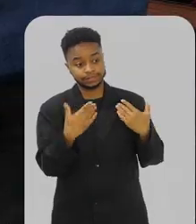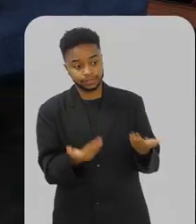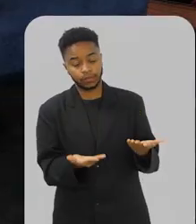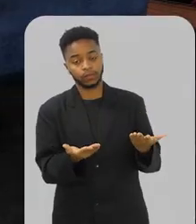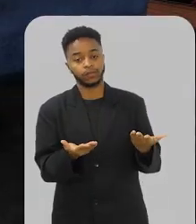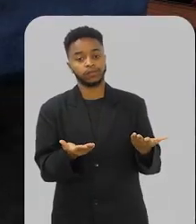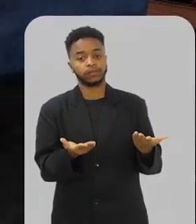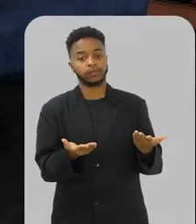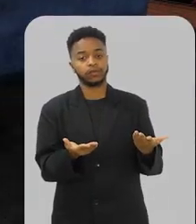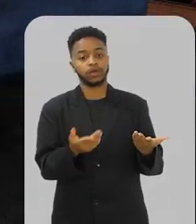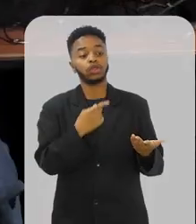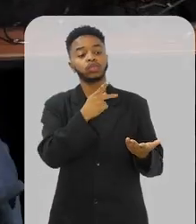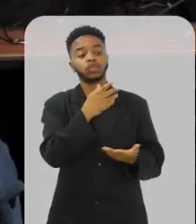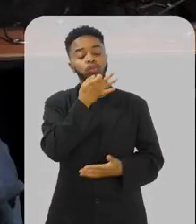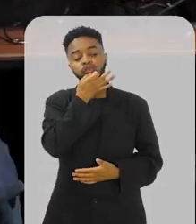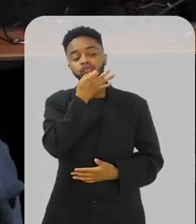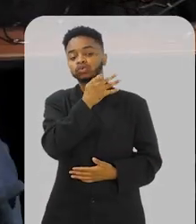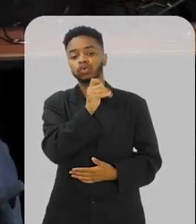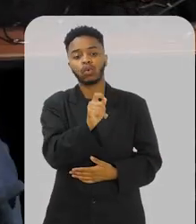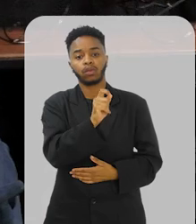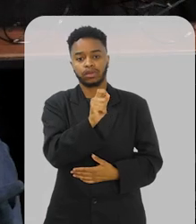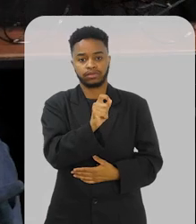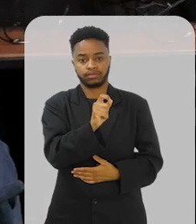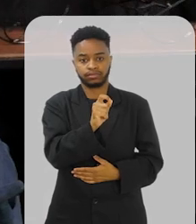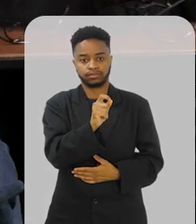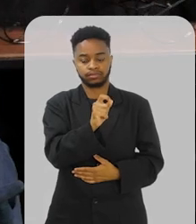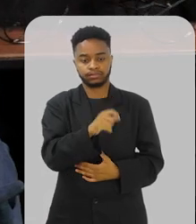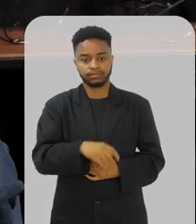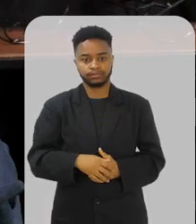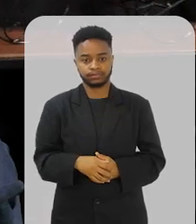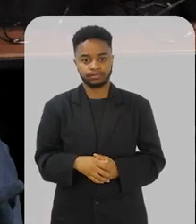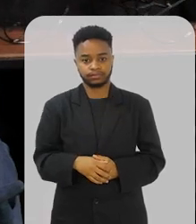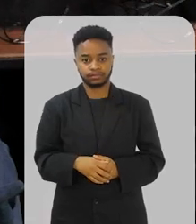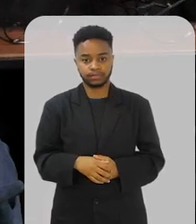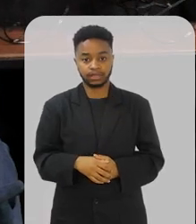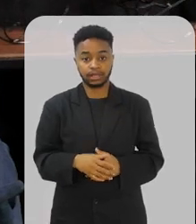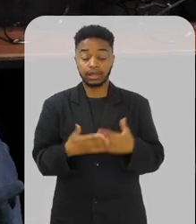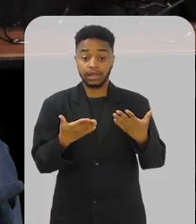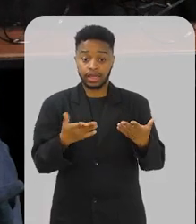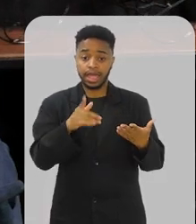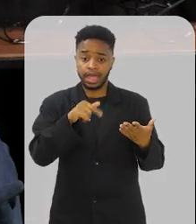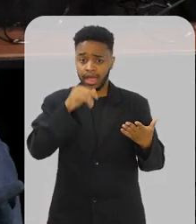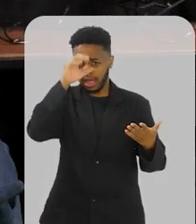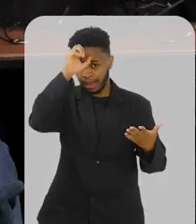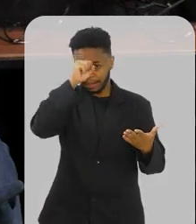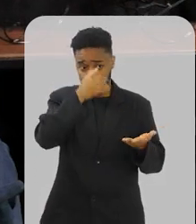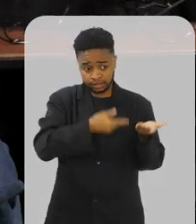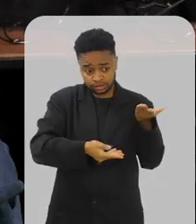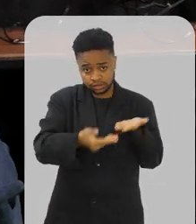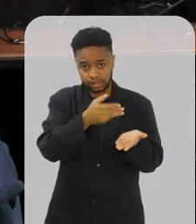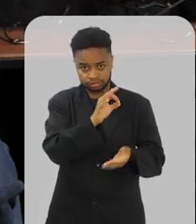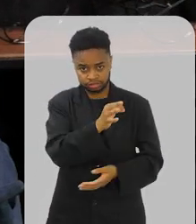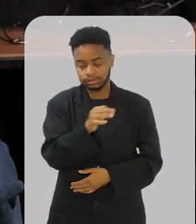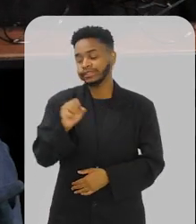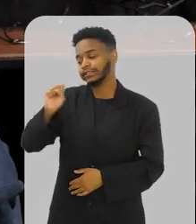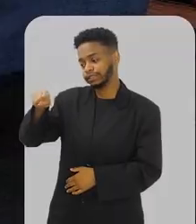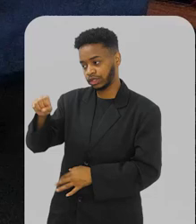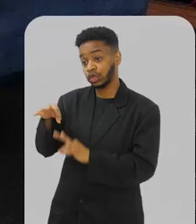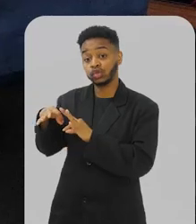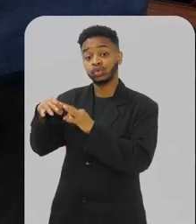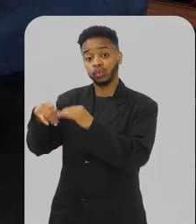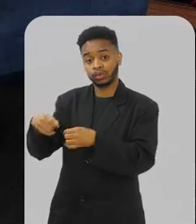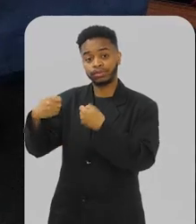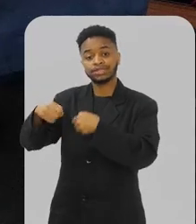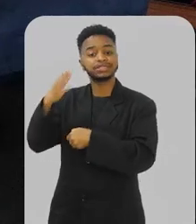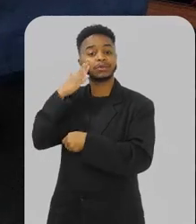Então, a sua sugestão é que é um aprendizado para todos. Todo mundo